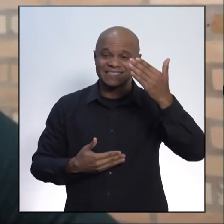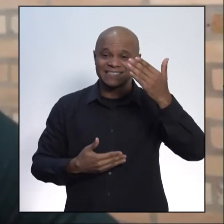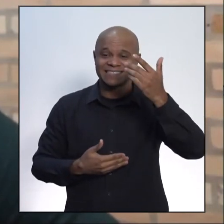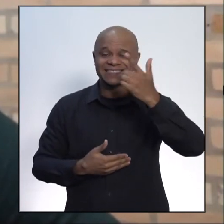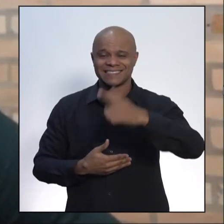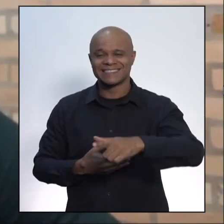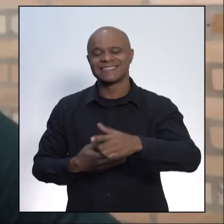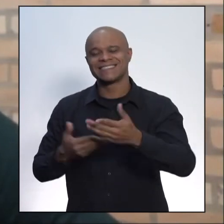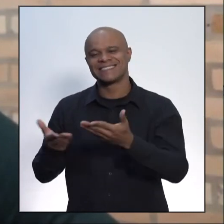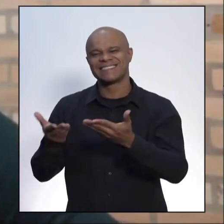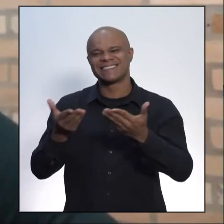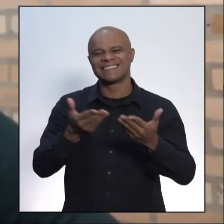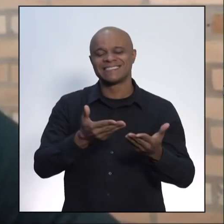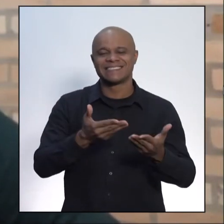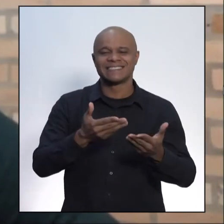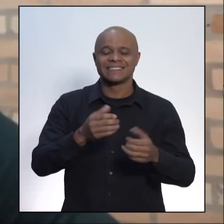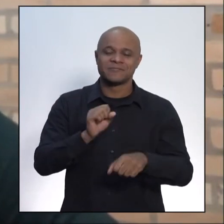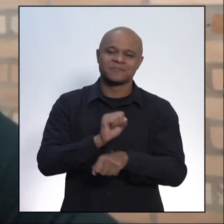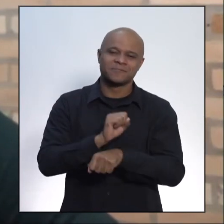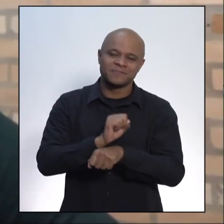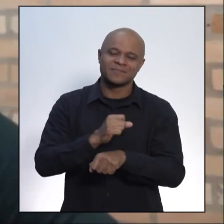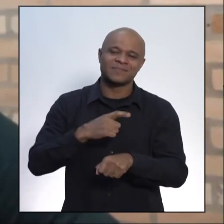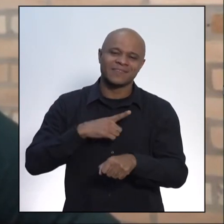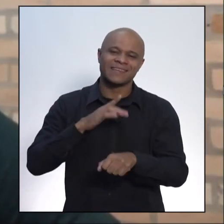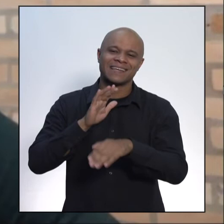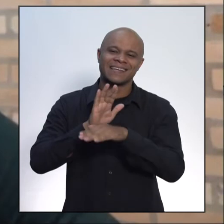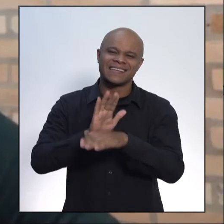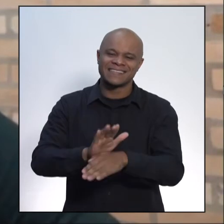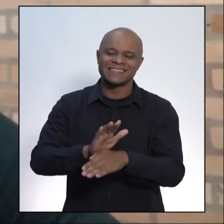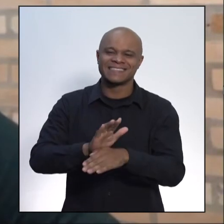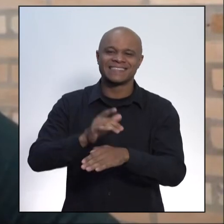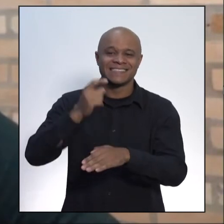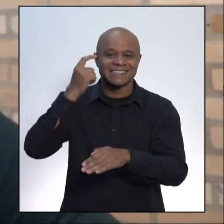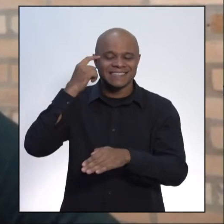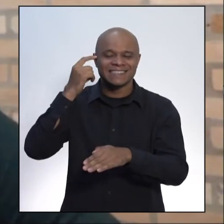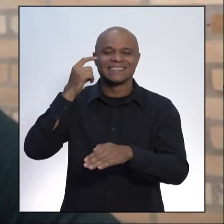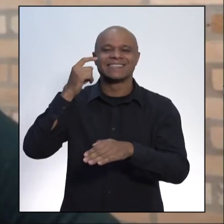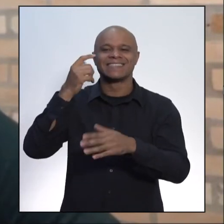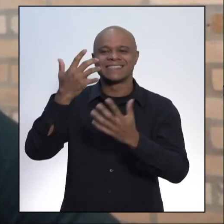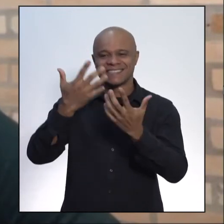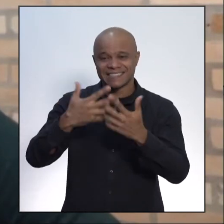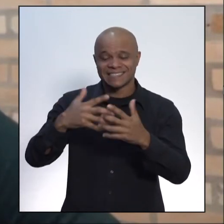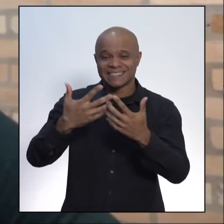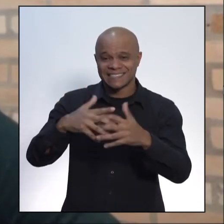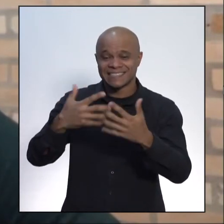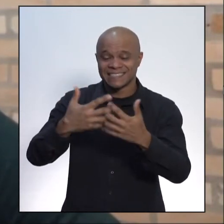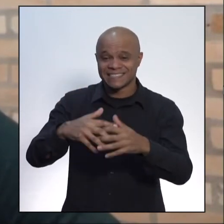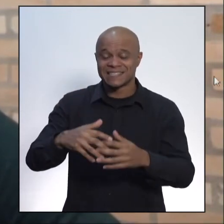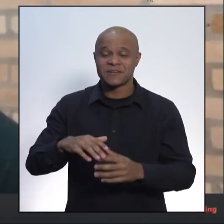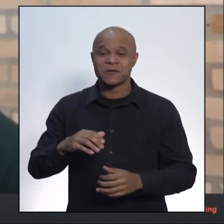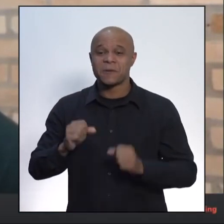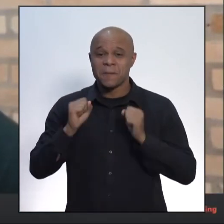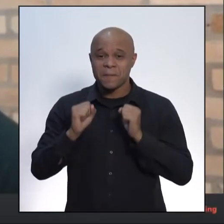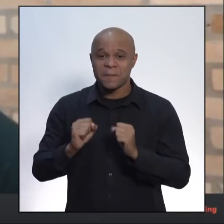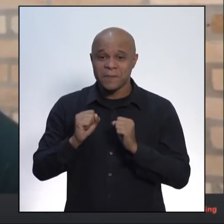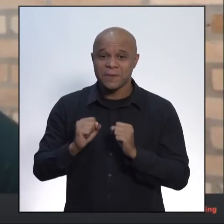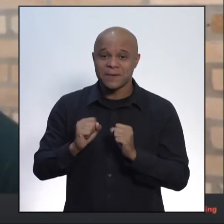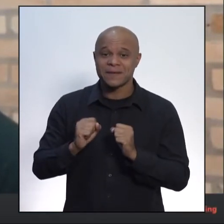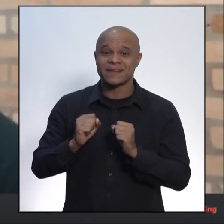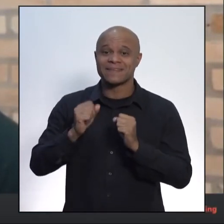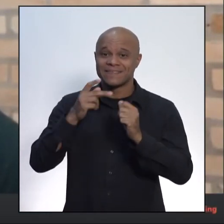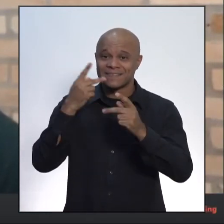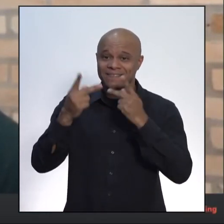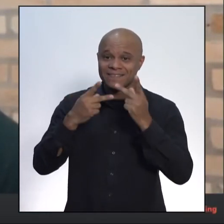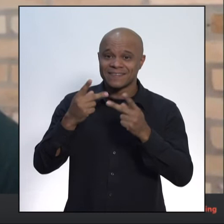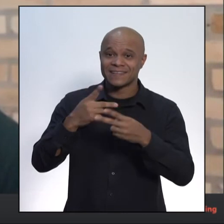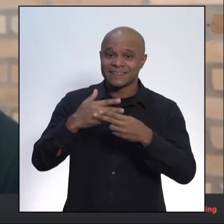ter colaborado com reflexões. Eu acho muito ruim a gente prescrever coisas. Eu acho que o que a gente pode fazer é suscitar reflexões a